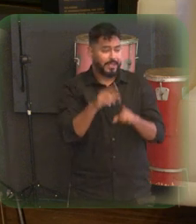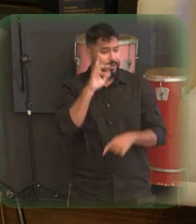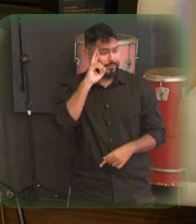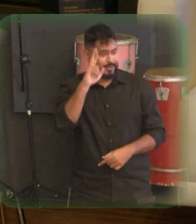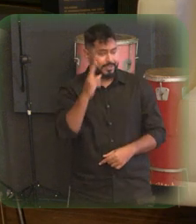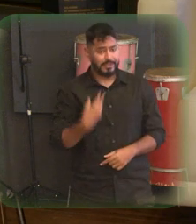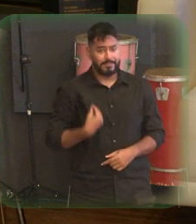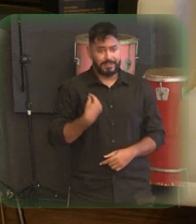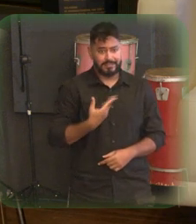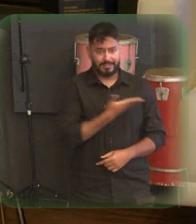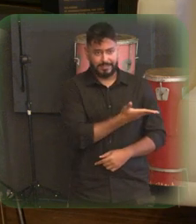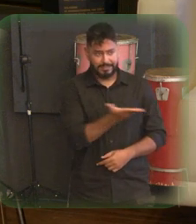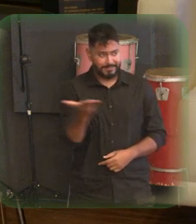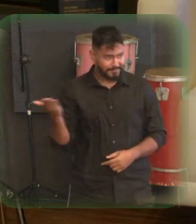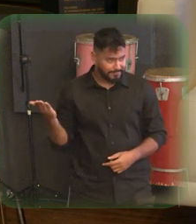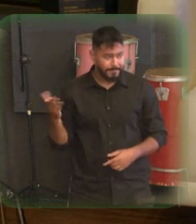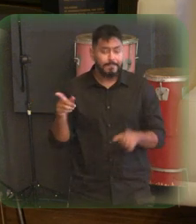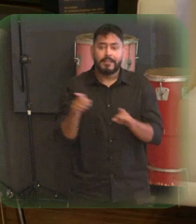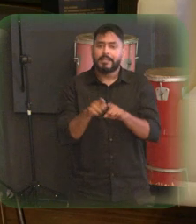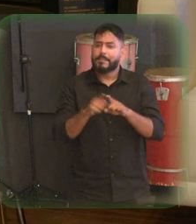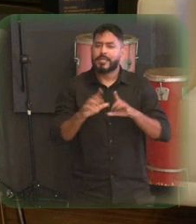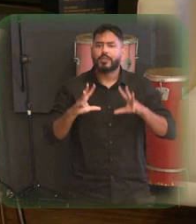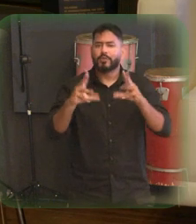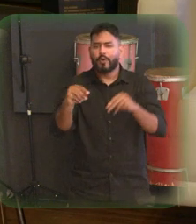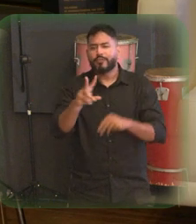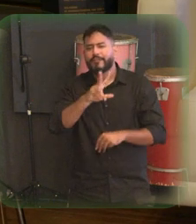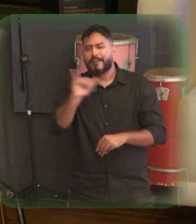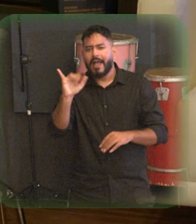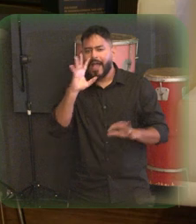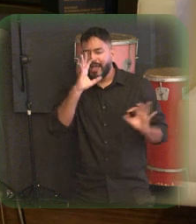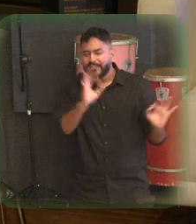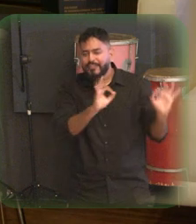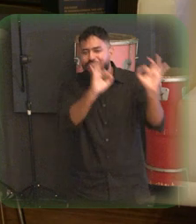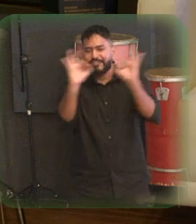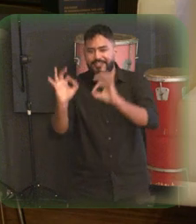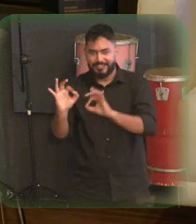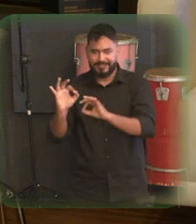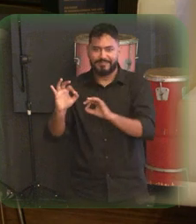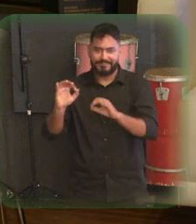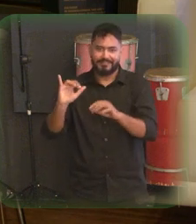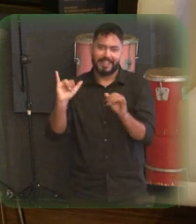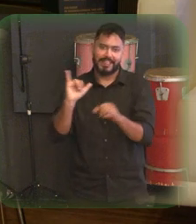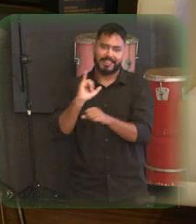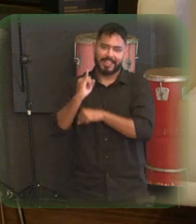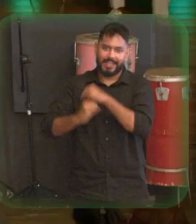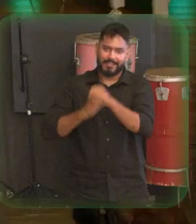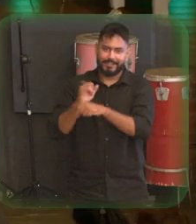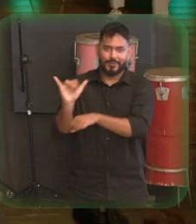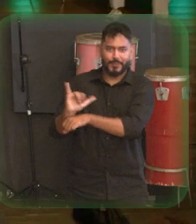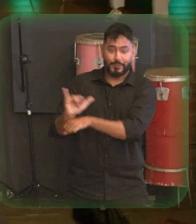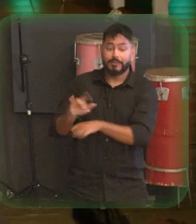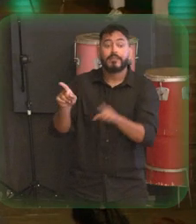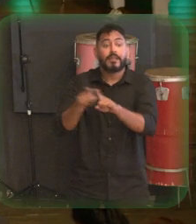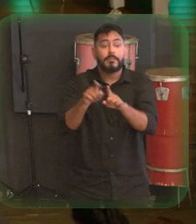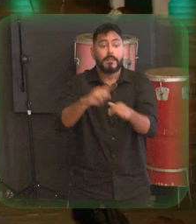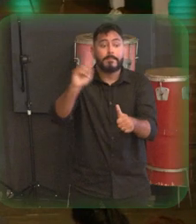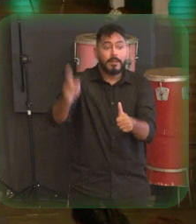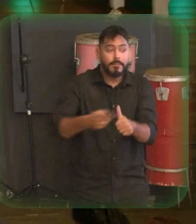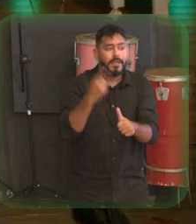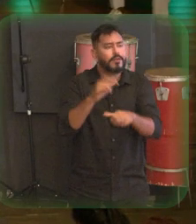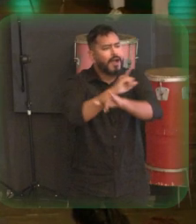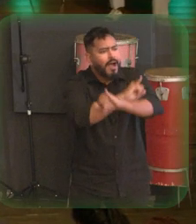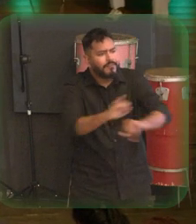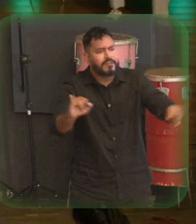colocam nesse dia, né, e a todos que vão nos assistir pelo YouTube, né. Primeiro, dizer que aqui é